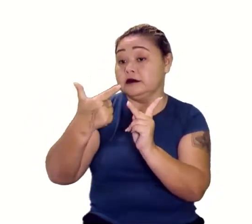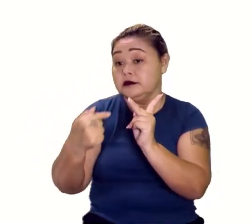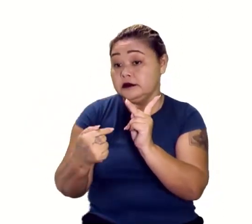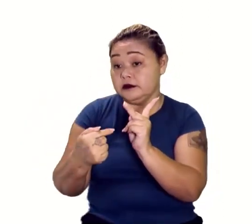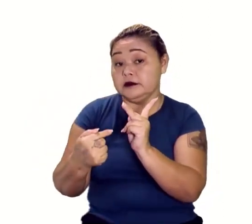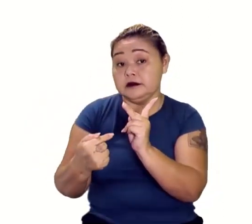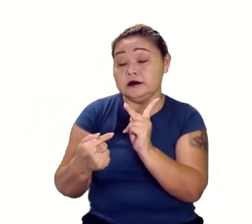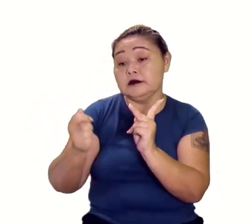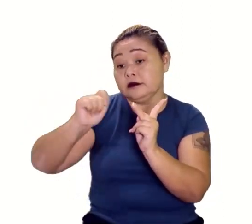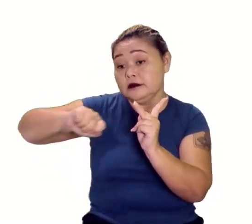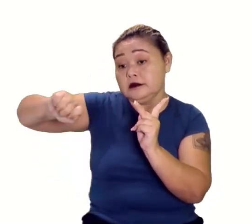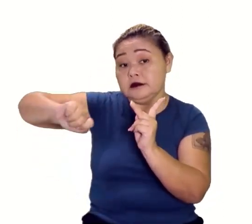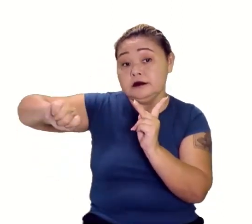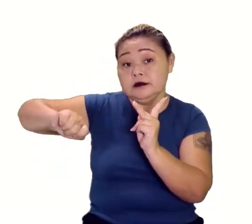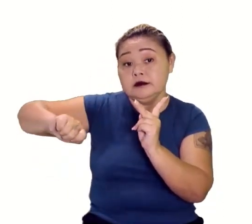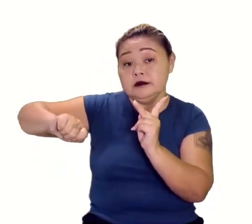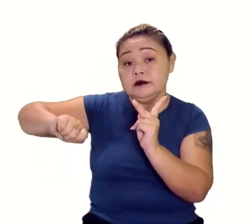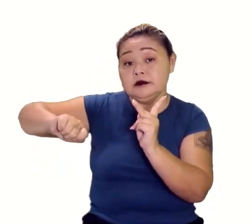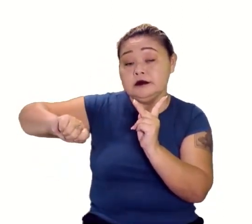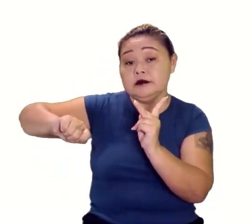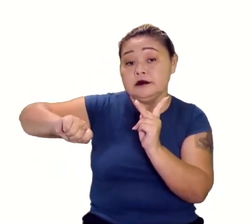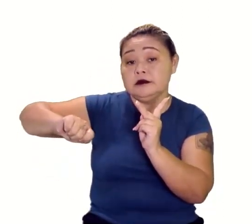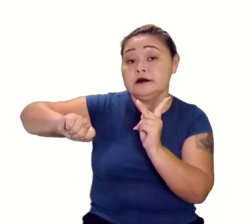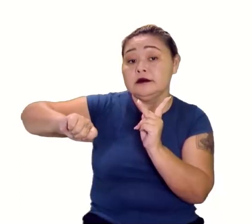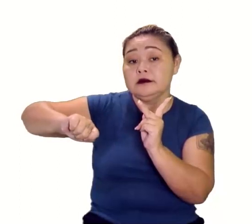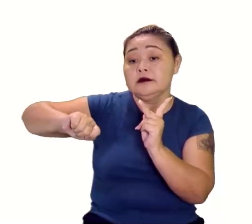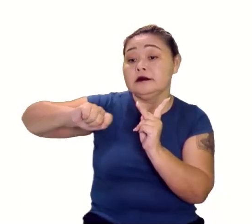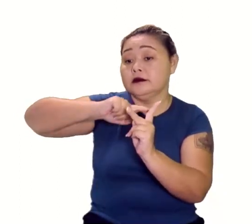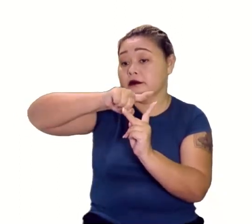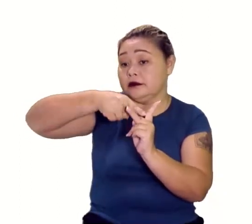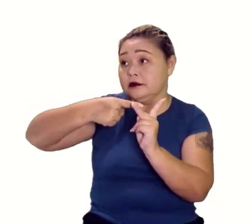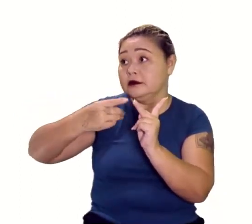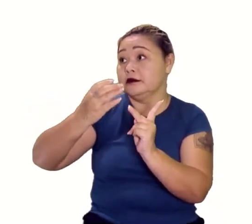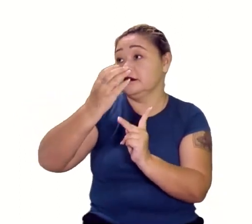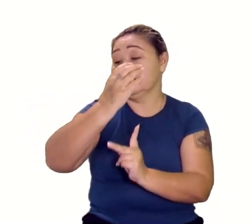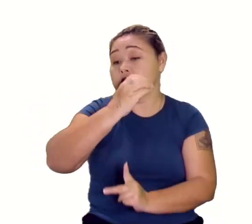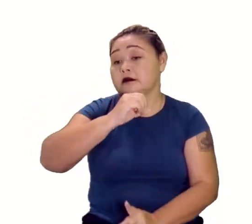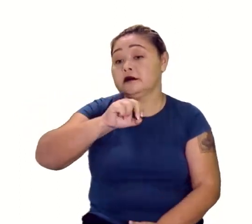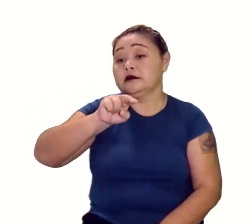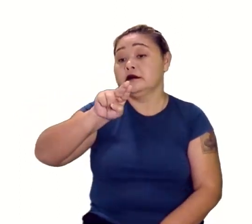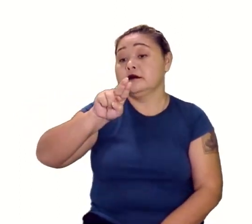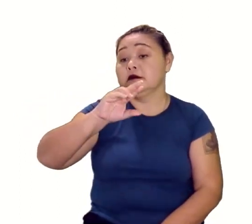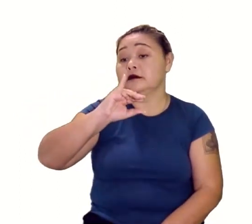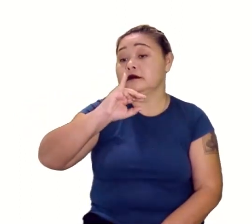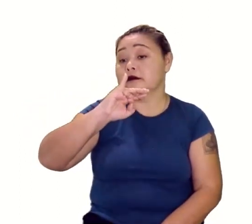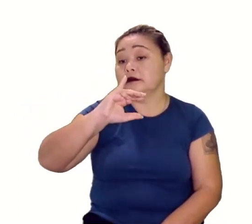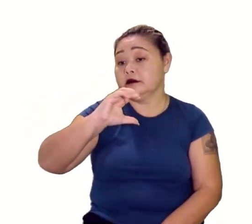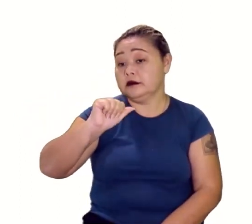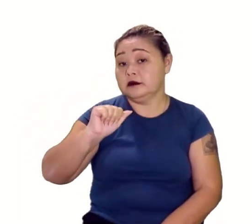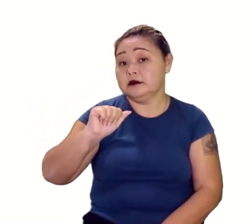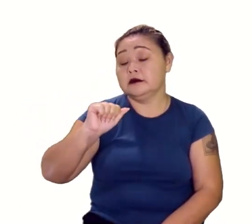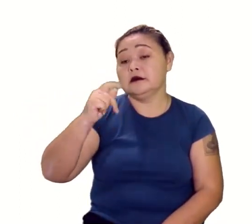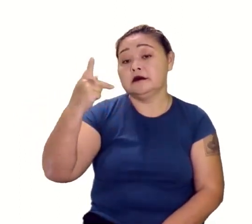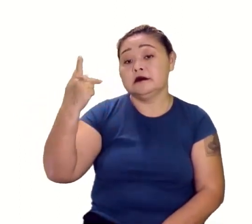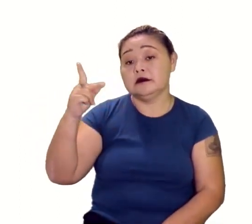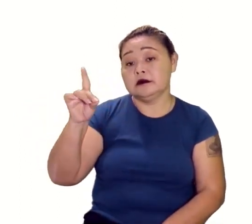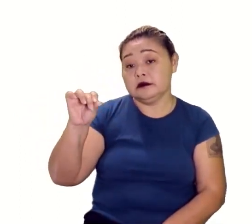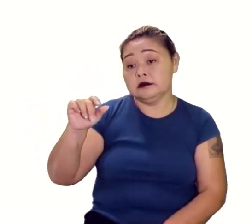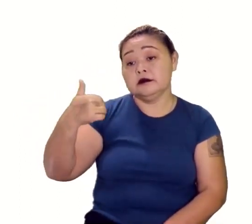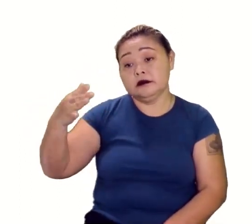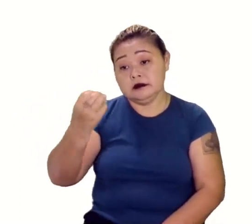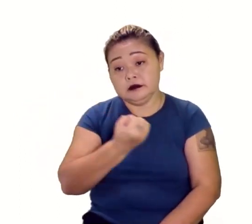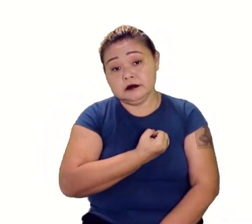Raiz cúbica de 27. Vou só começar aqui, tá? Raiz cúbica. Cúbica de... Tan,